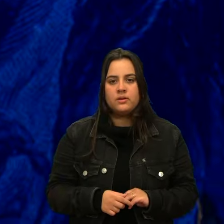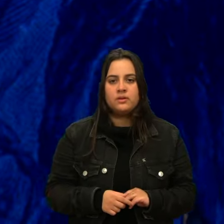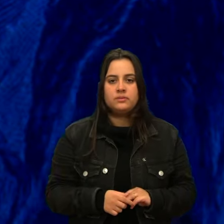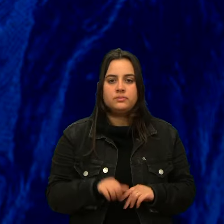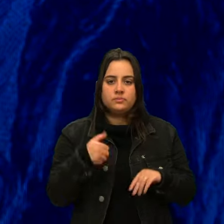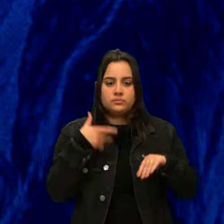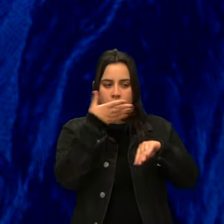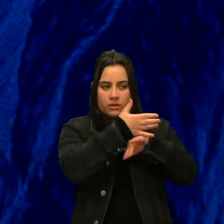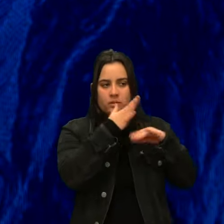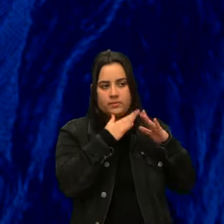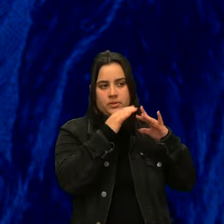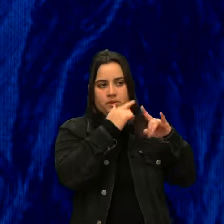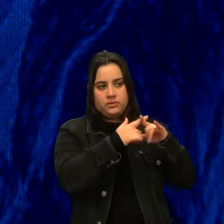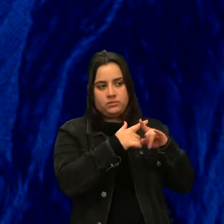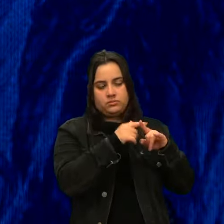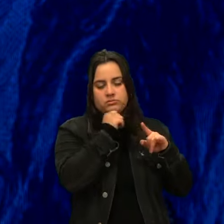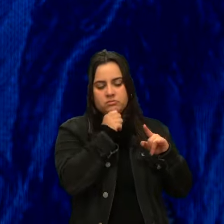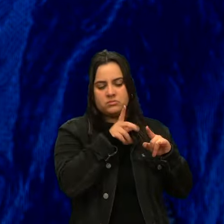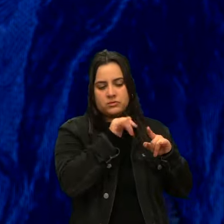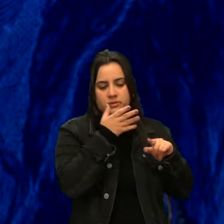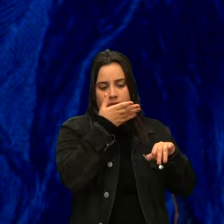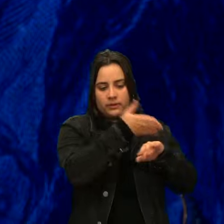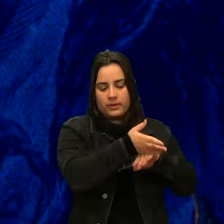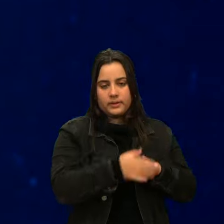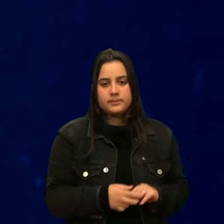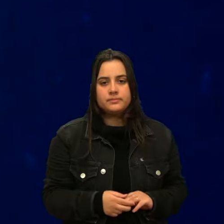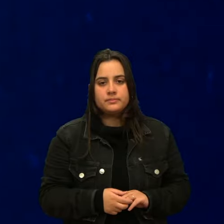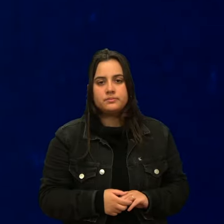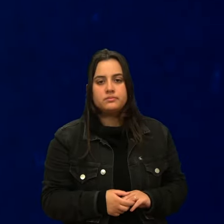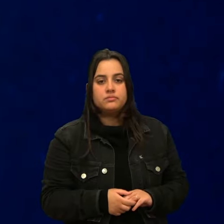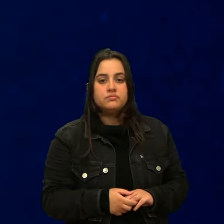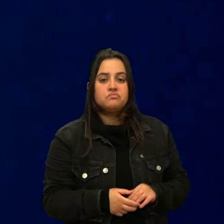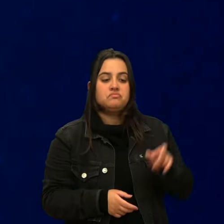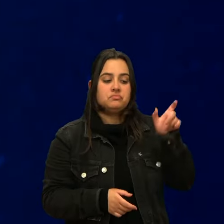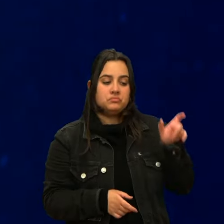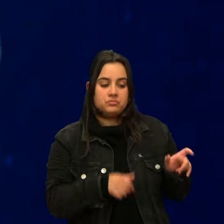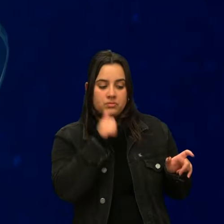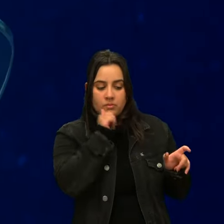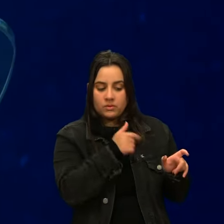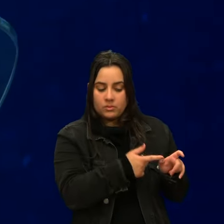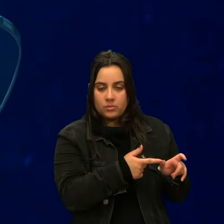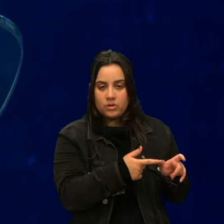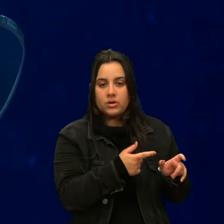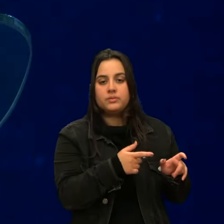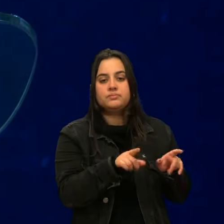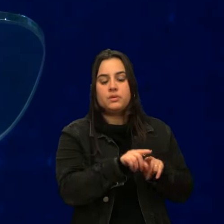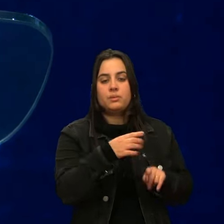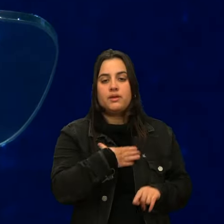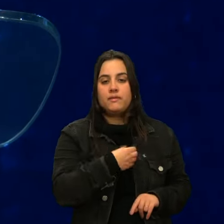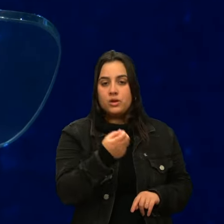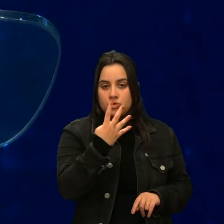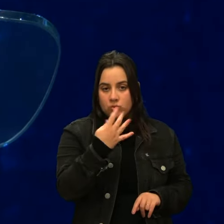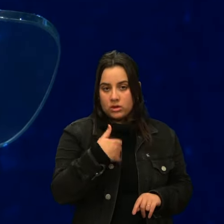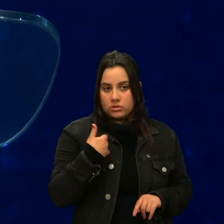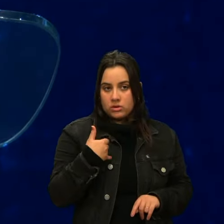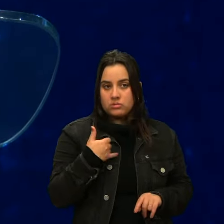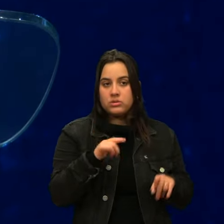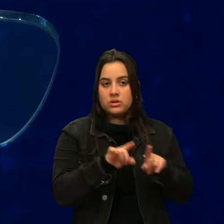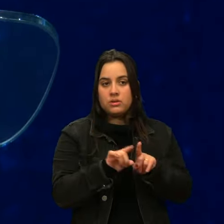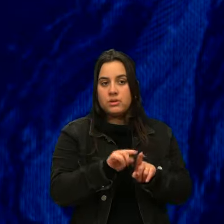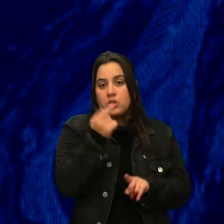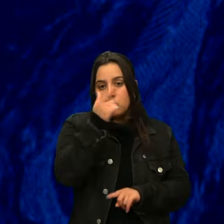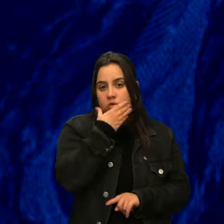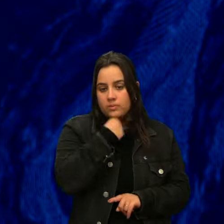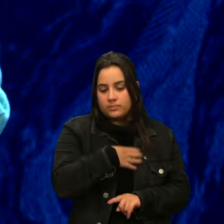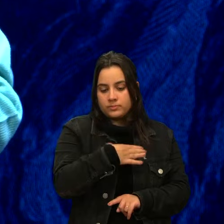frequentava essa igreja, né? Frequenta ainda. Ela, o filho de 4 anos e o filho de 8 anos. E eles iam lá, né? É um